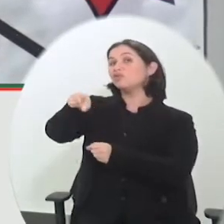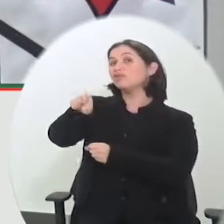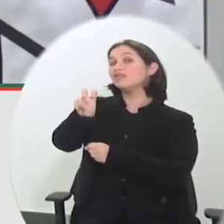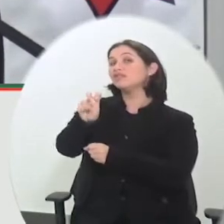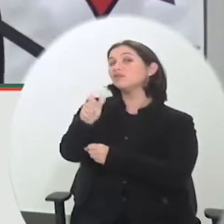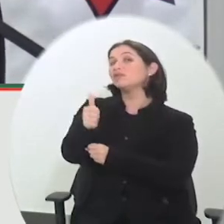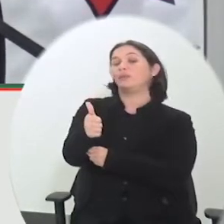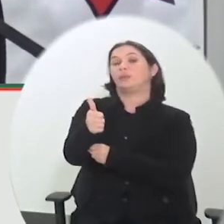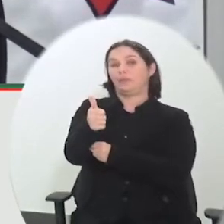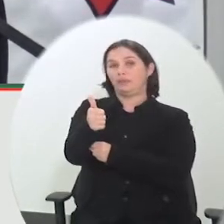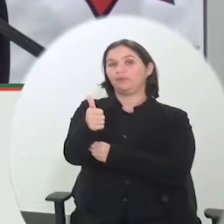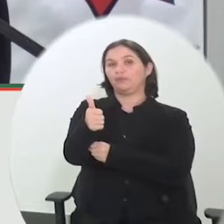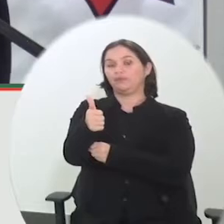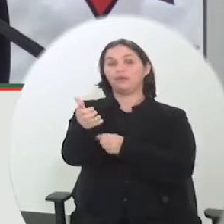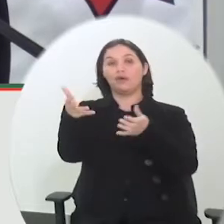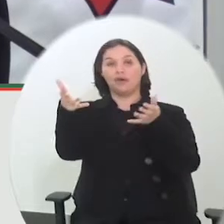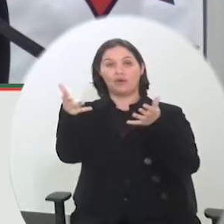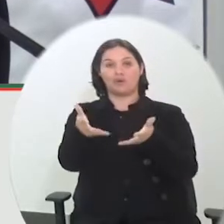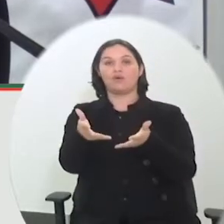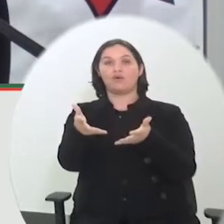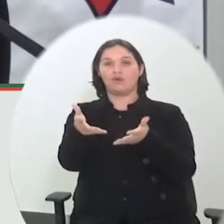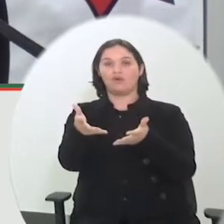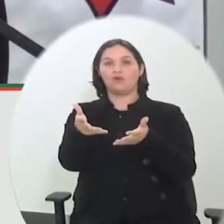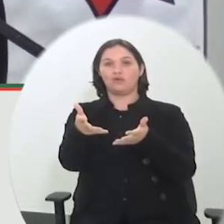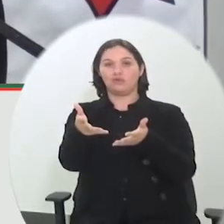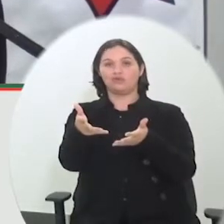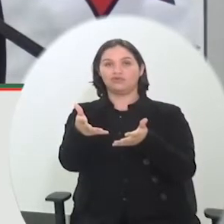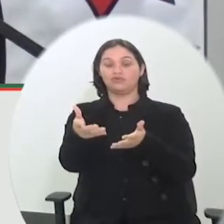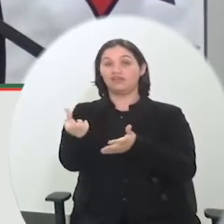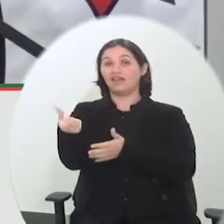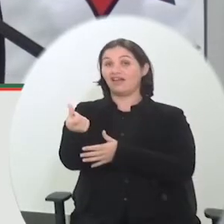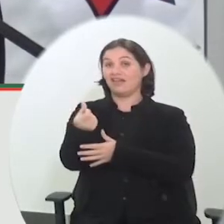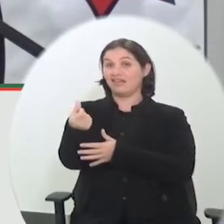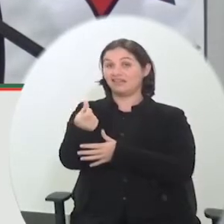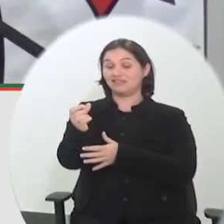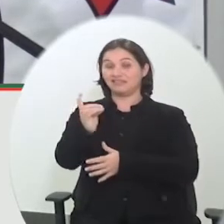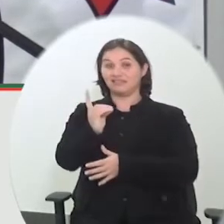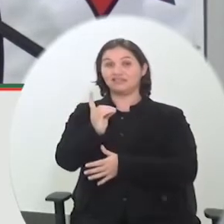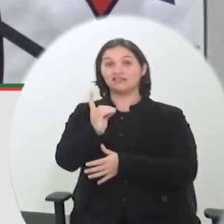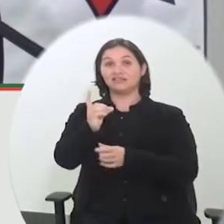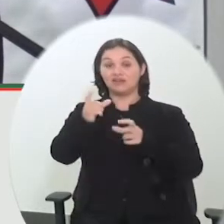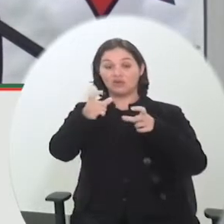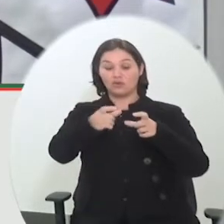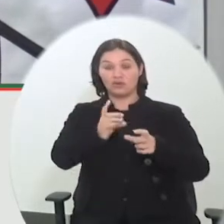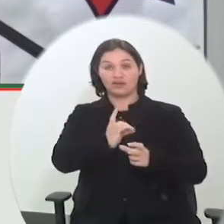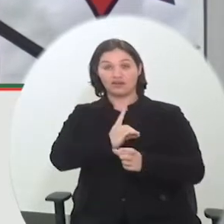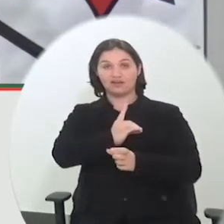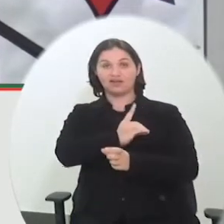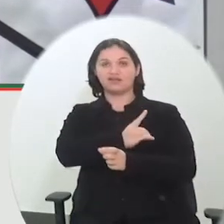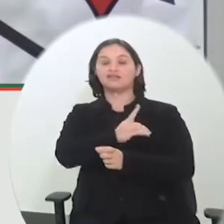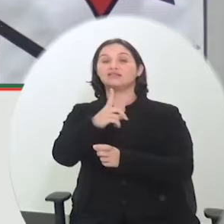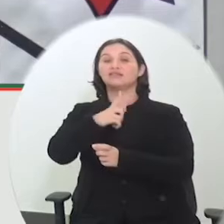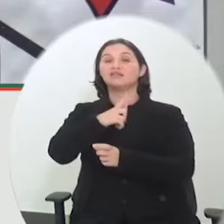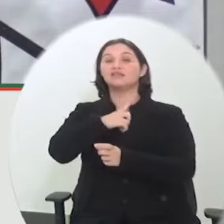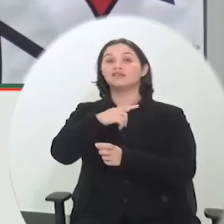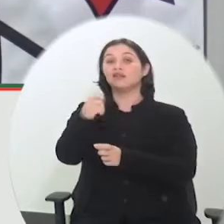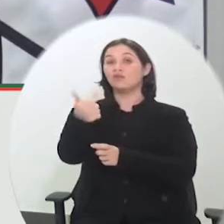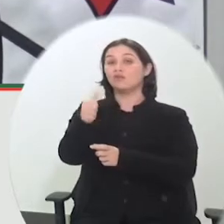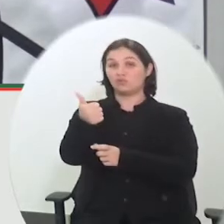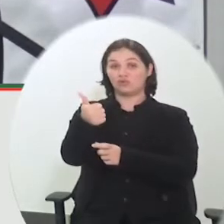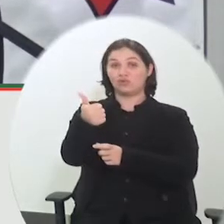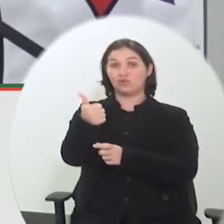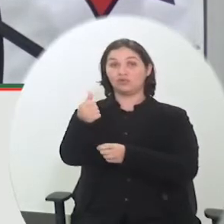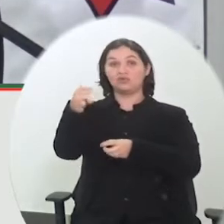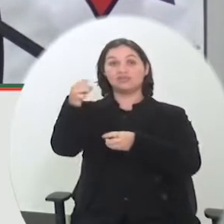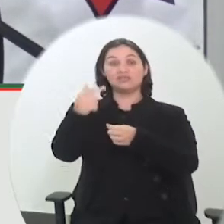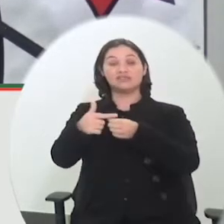1951. Atualmente, esta sexta delegacia regional compreende os 12 municípios da região carbonífera, com